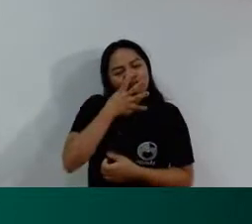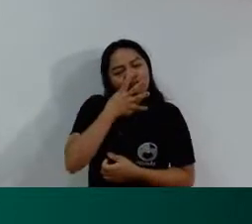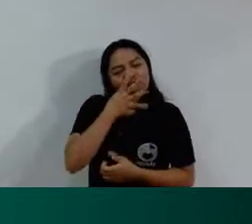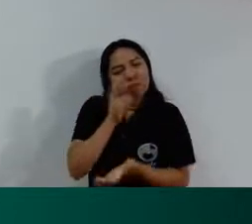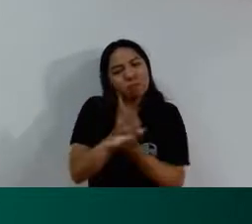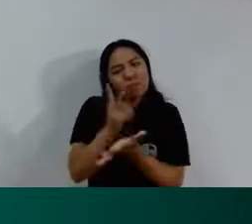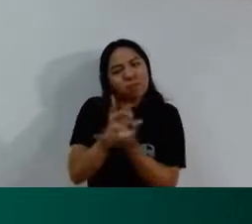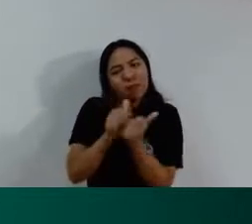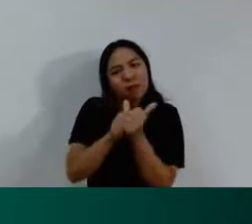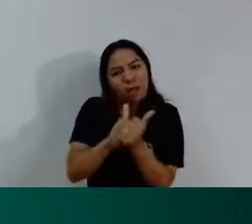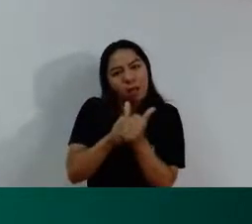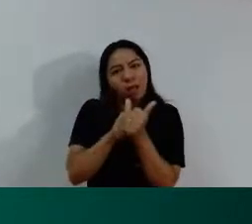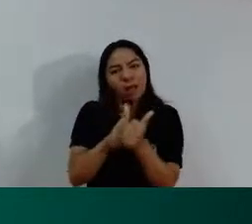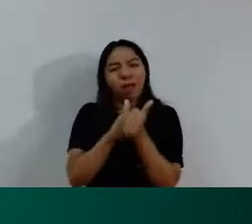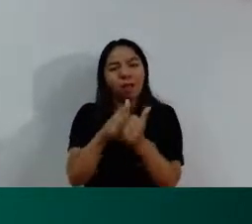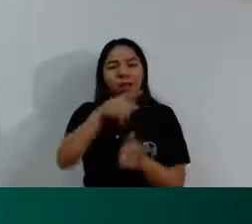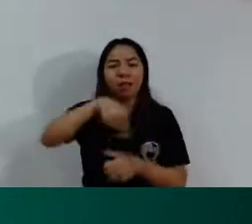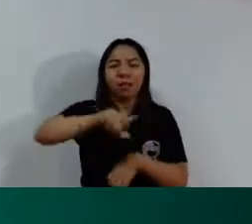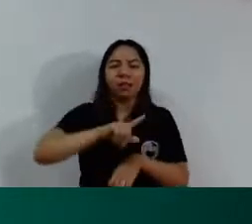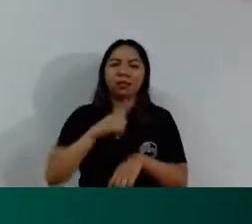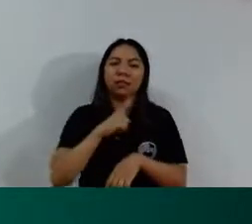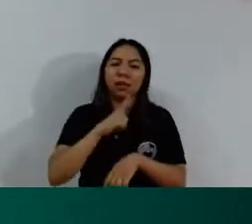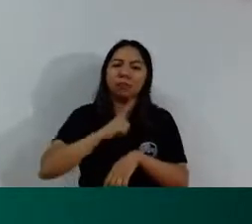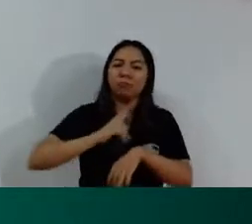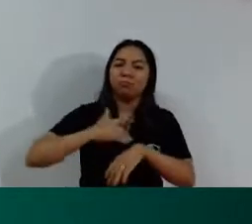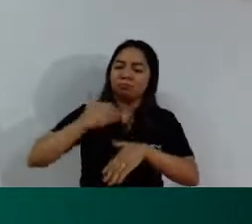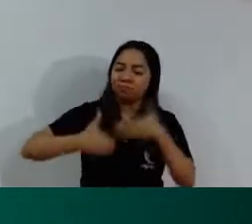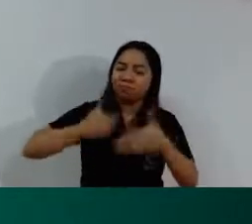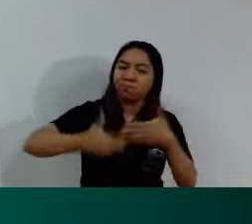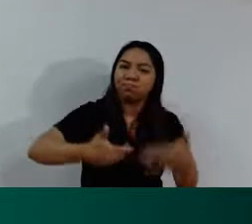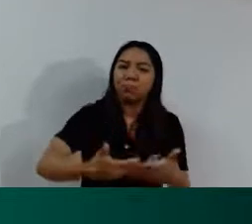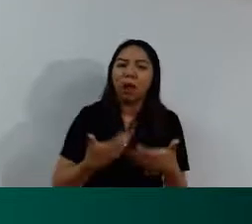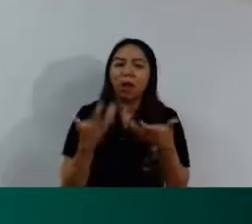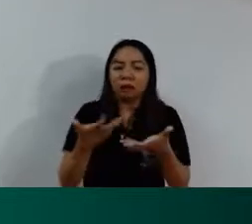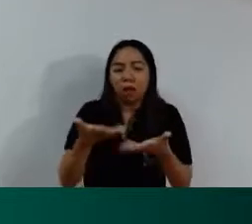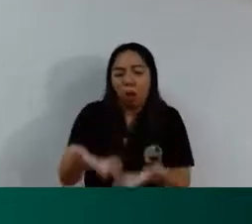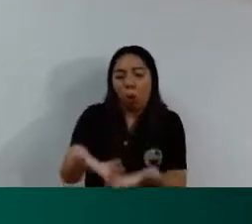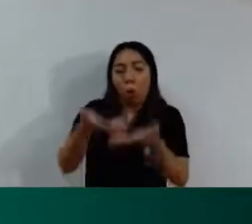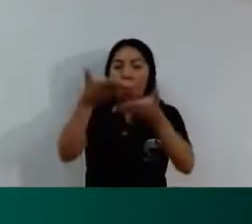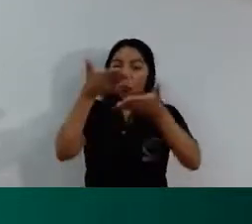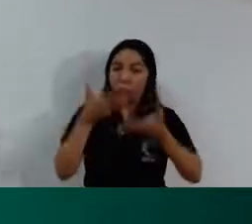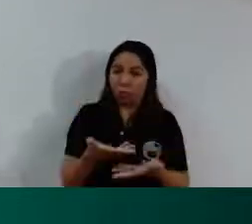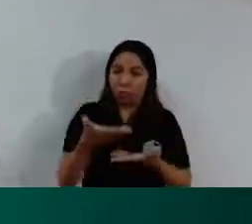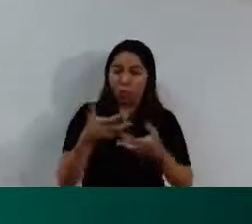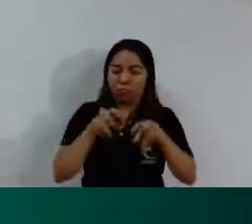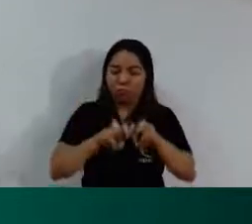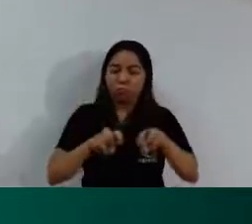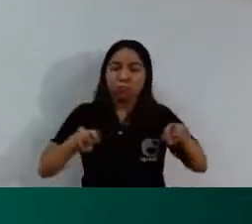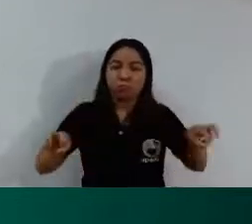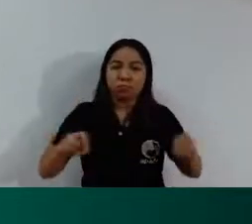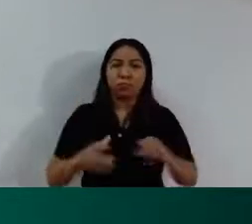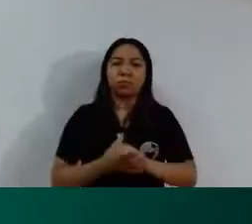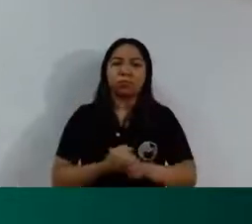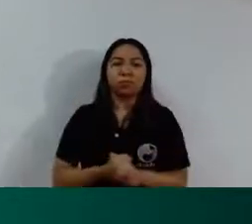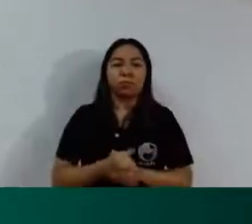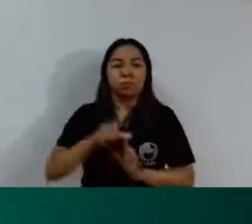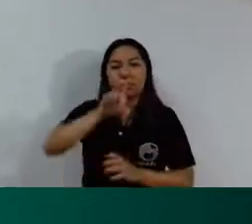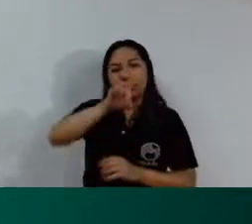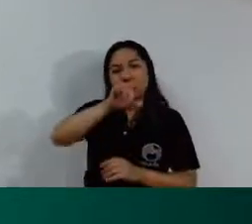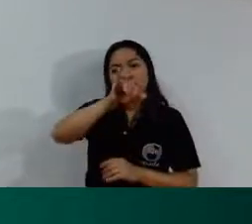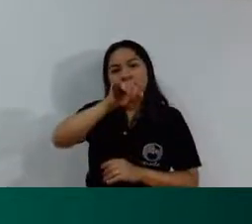como vem construindo essa trajetória Então queria já convidar para mesa o